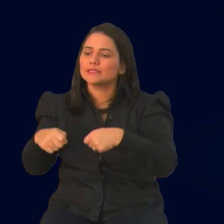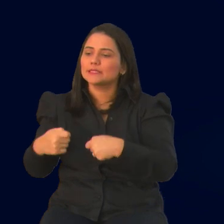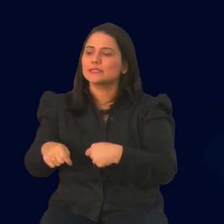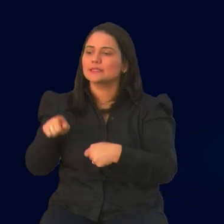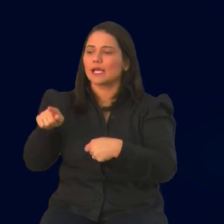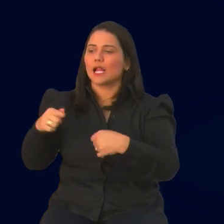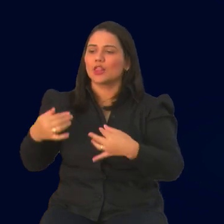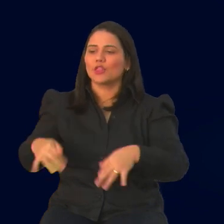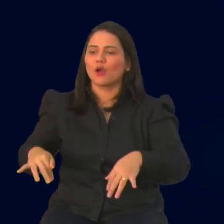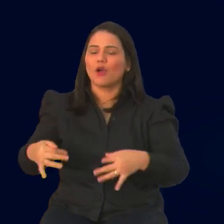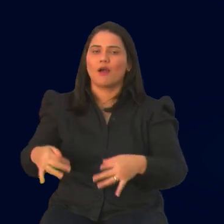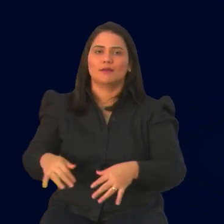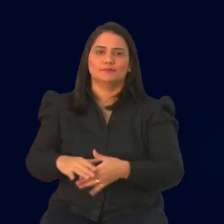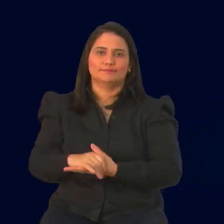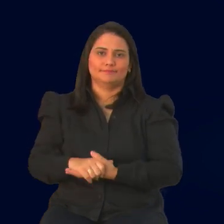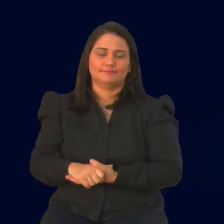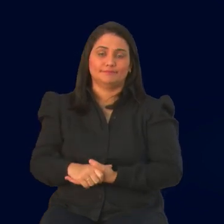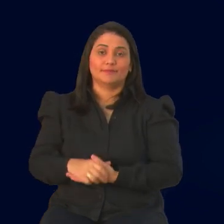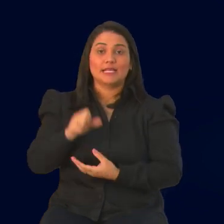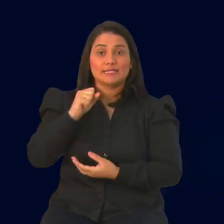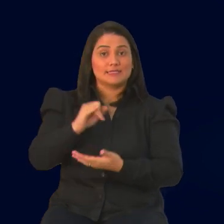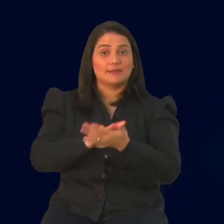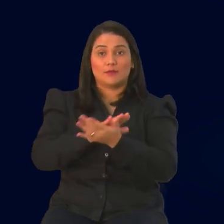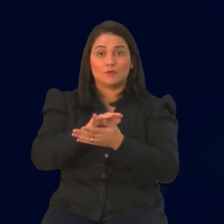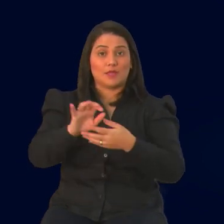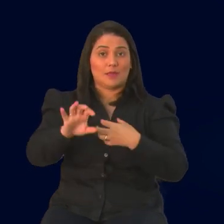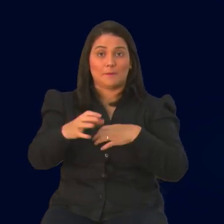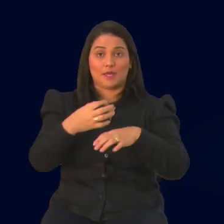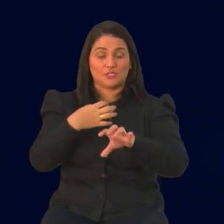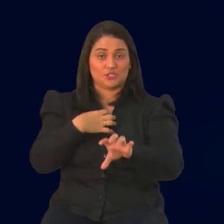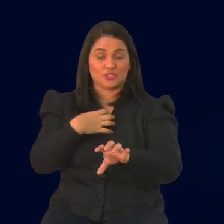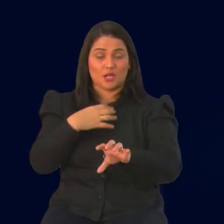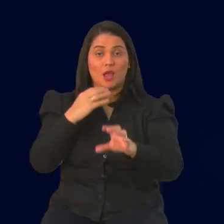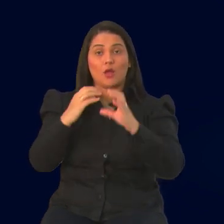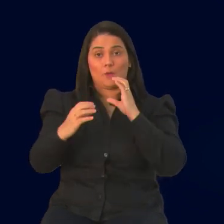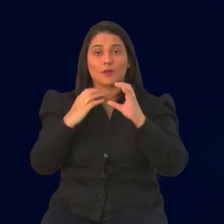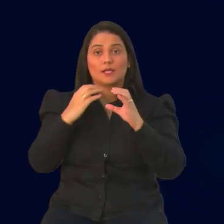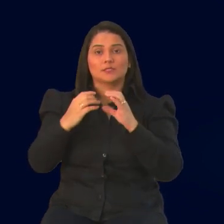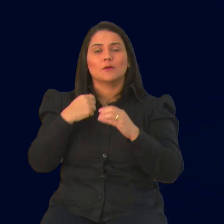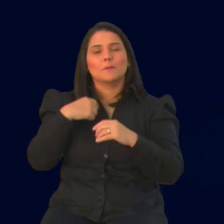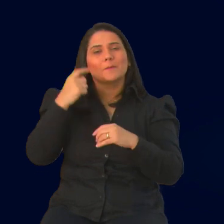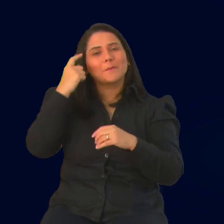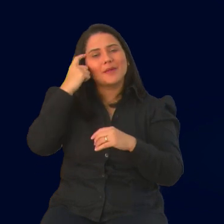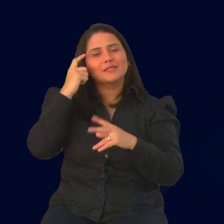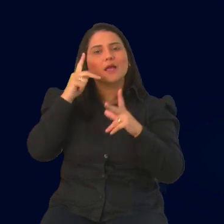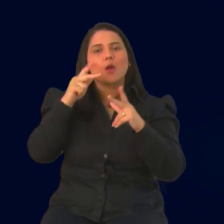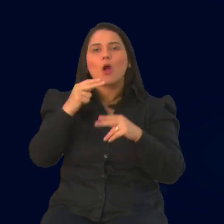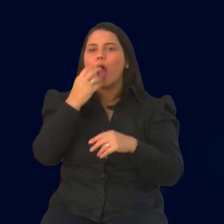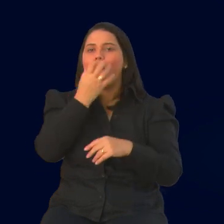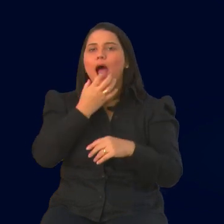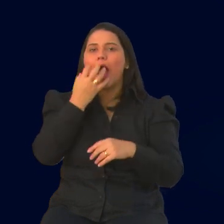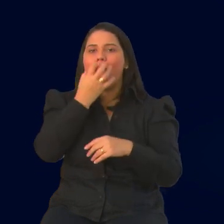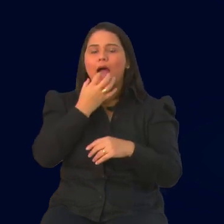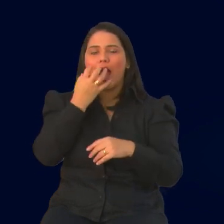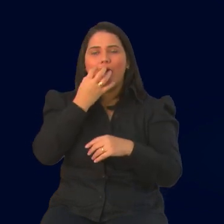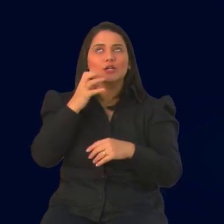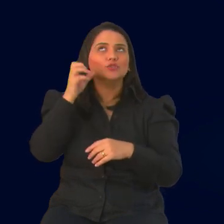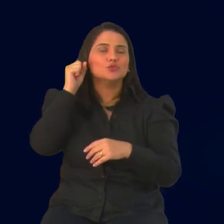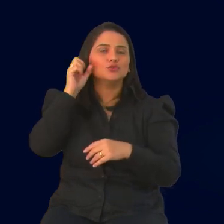sem empatia, eu costumo comparar uma comunicação sem empatia com o rádio, que quando nós